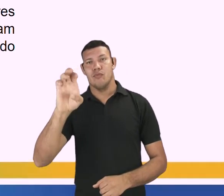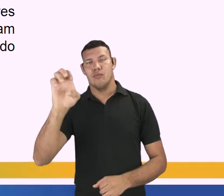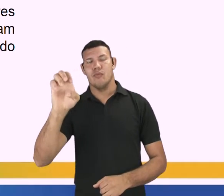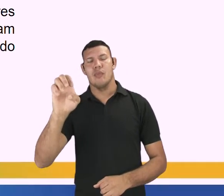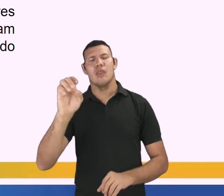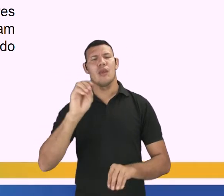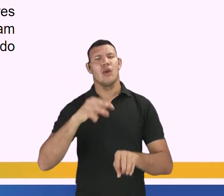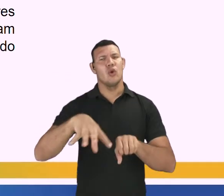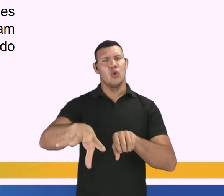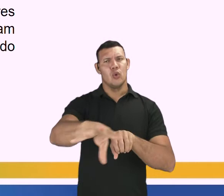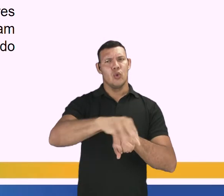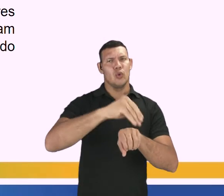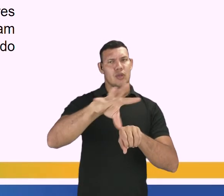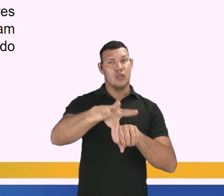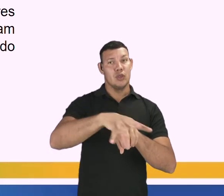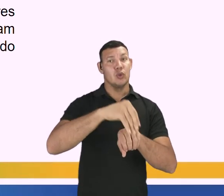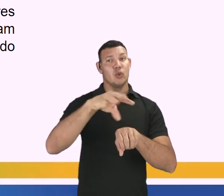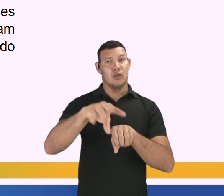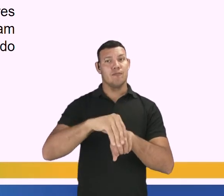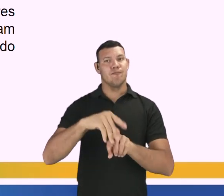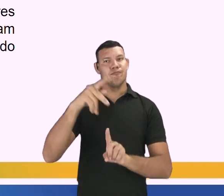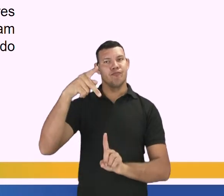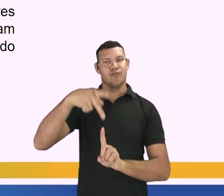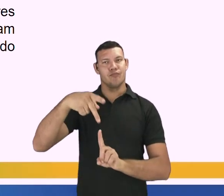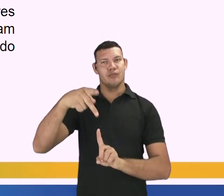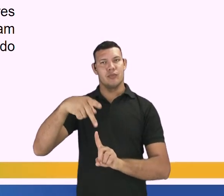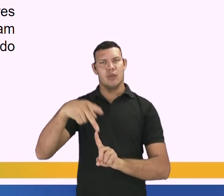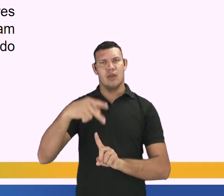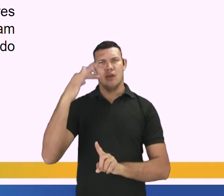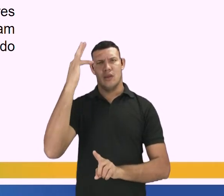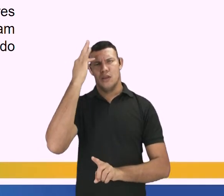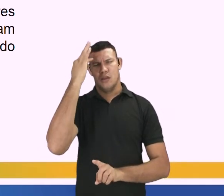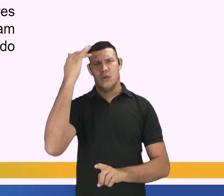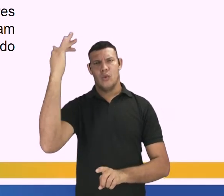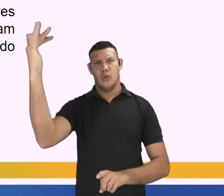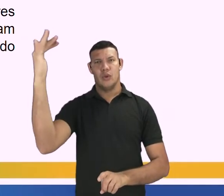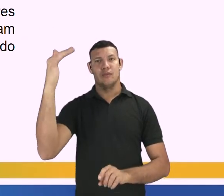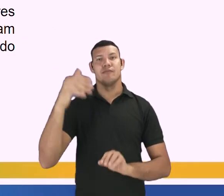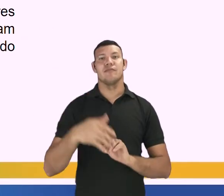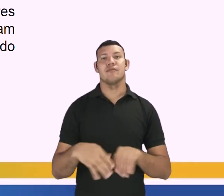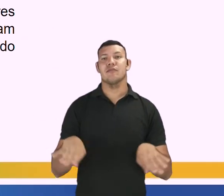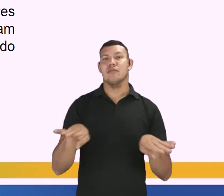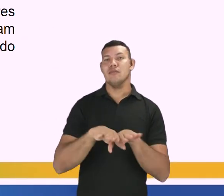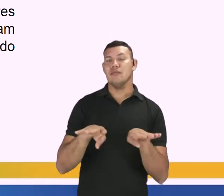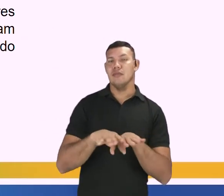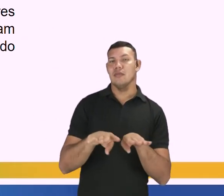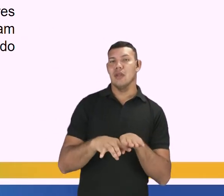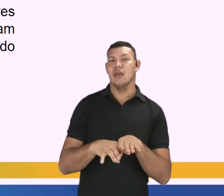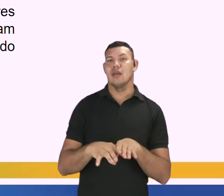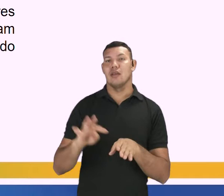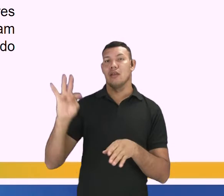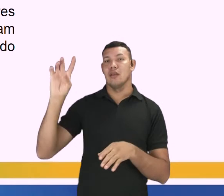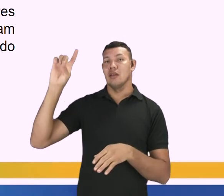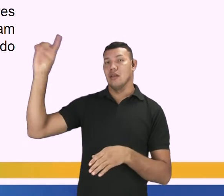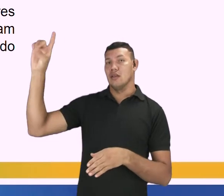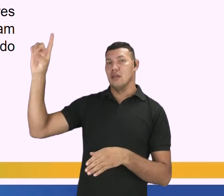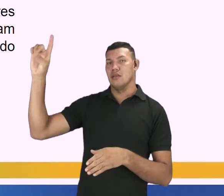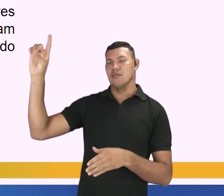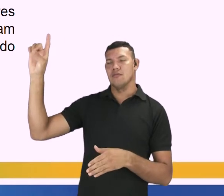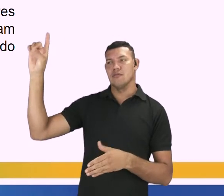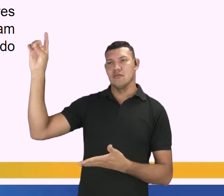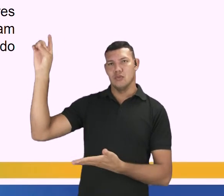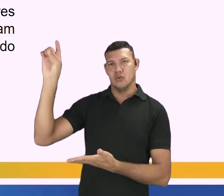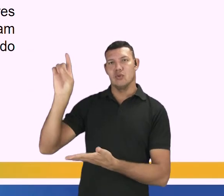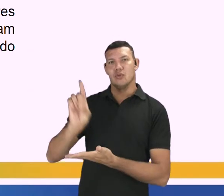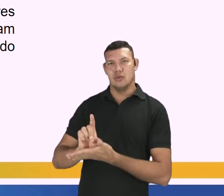aprender princípios da filosofia e da teologia, né? Qual era a língua que eles utilizavam? Era o latim, era a